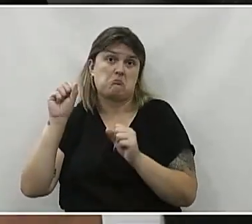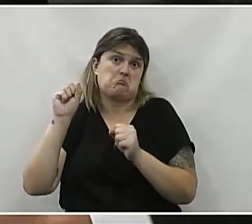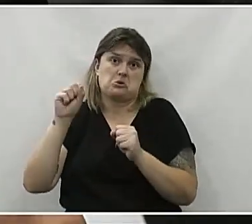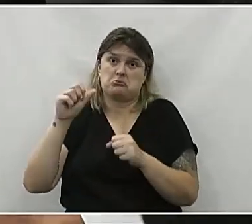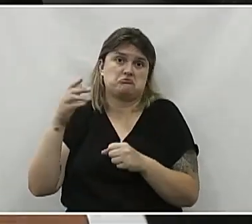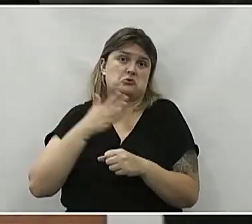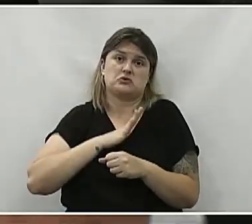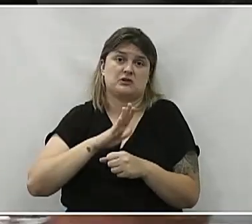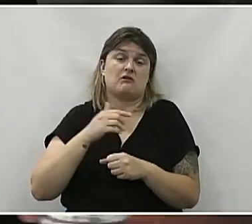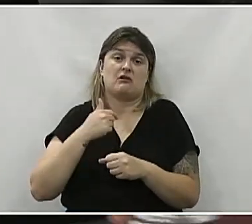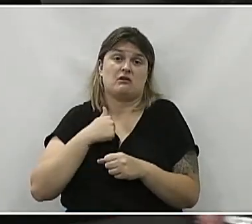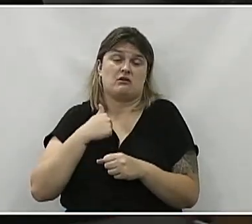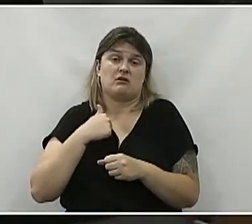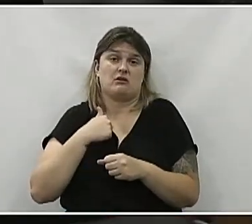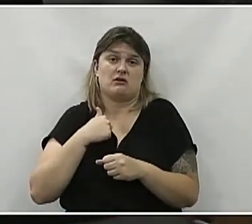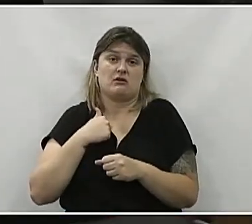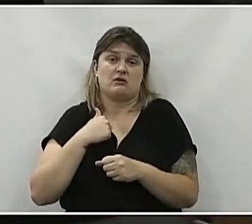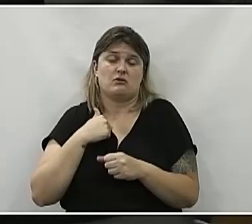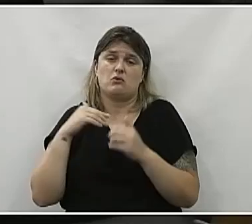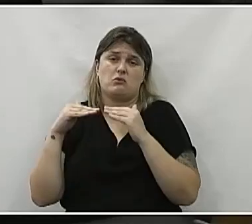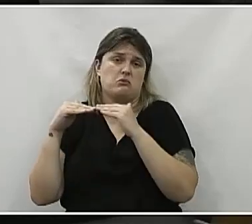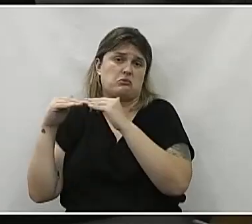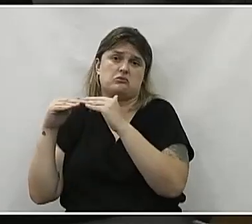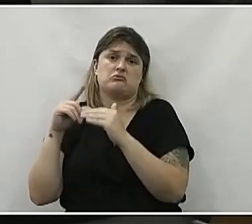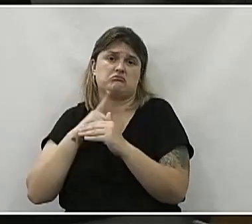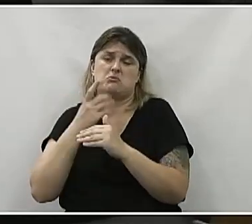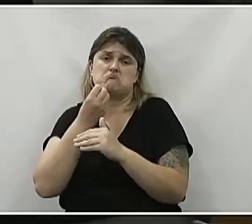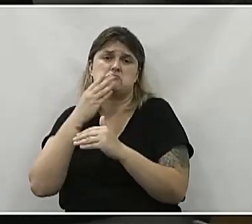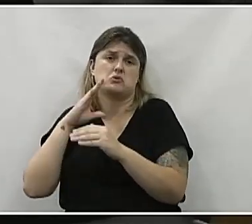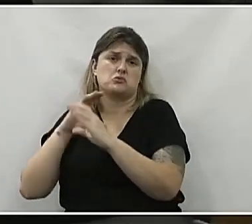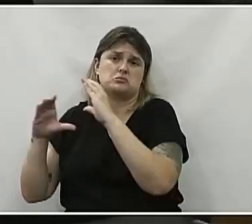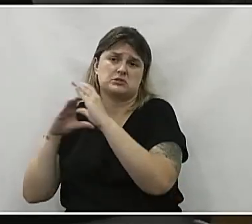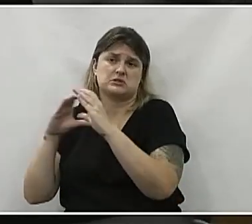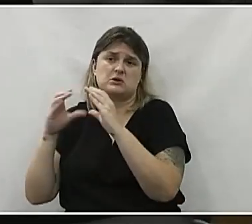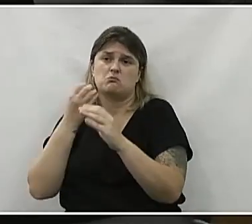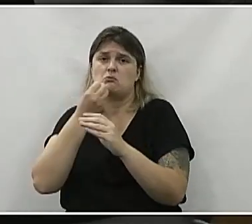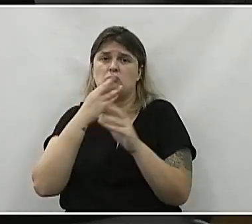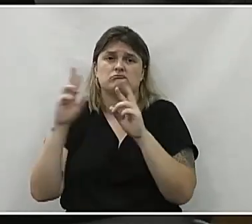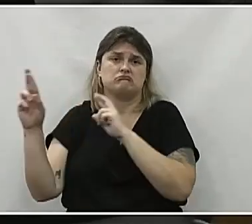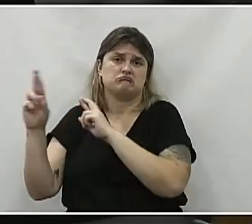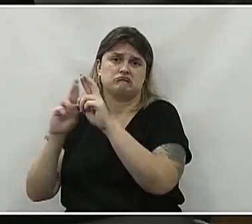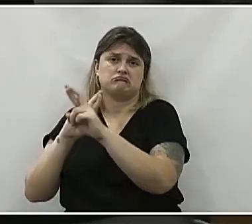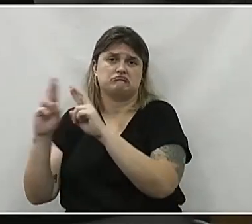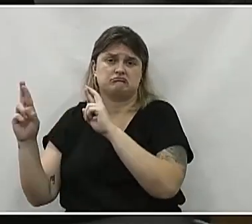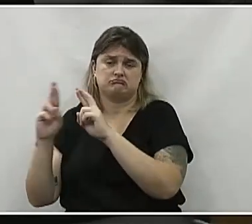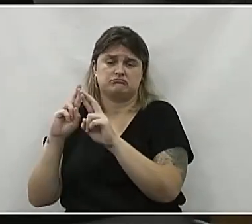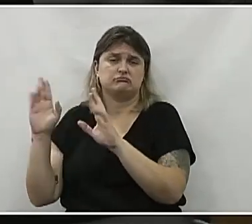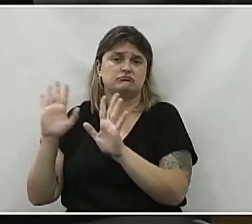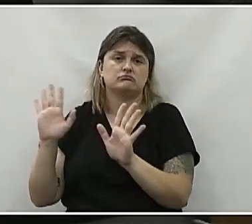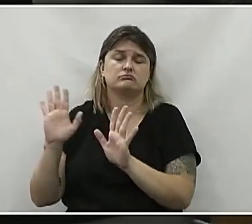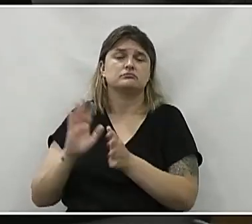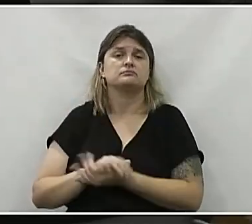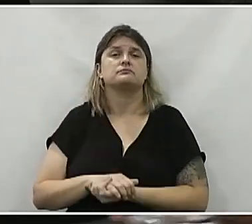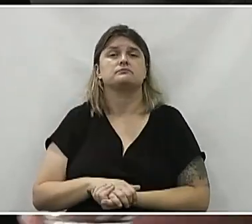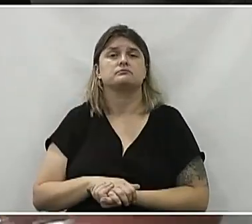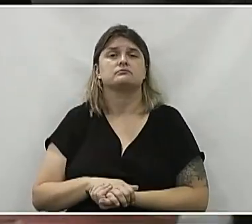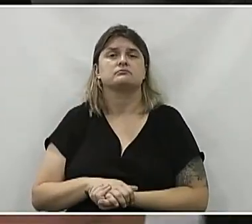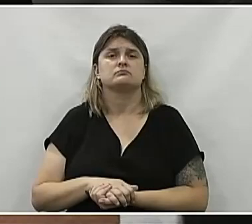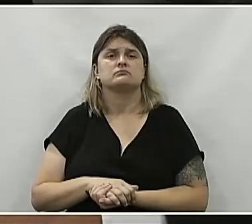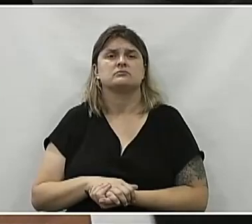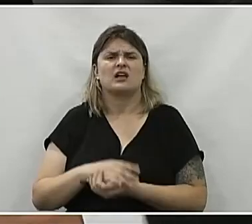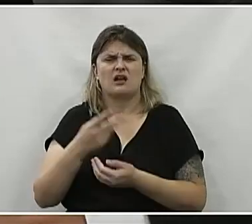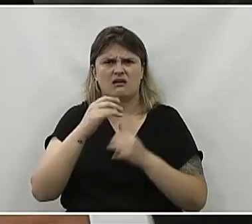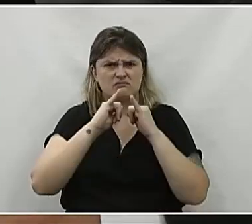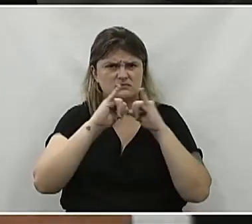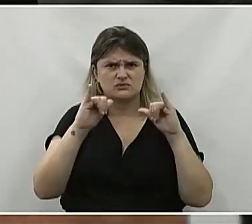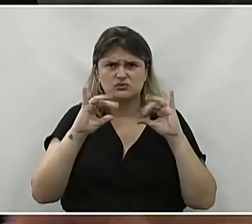gostar mas eu assim tenho eh uma boa um bom diálogo com ele e Posso garantir a